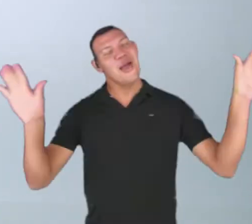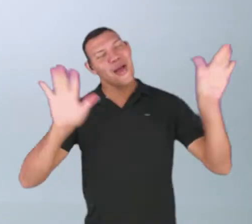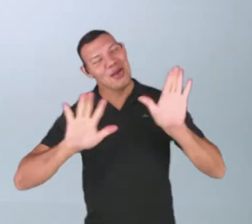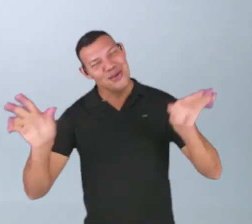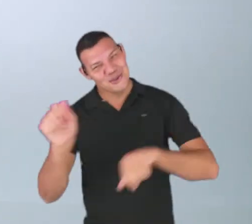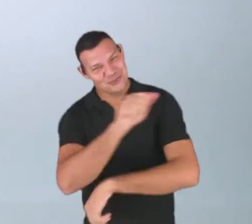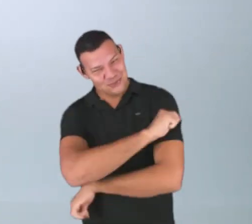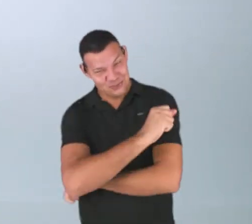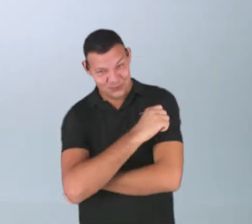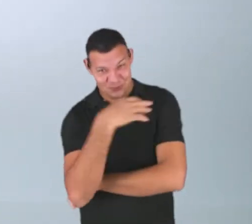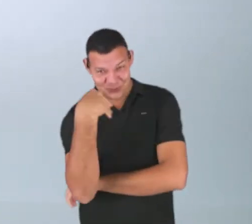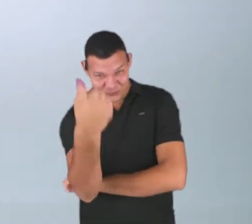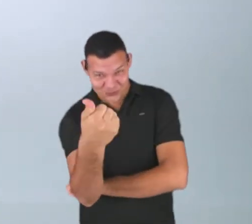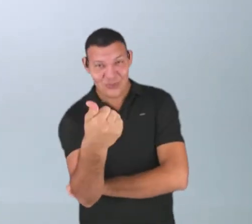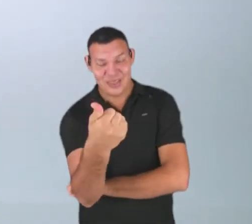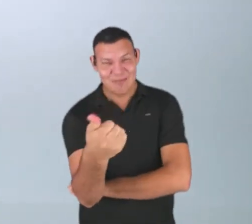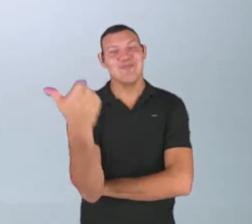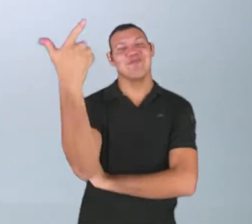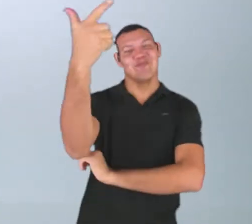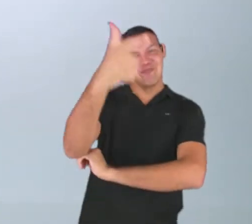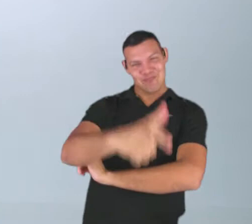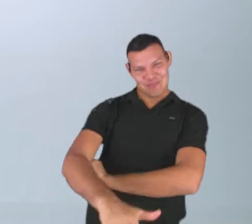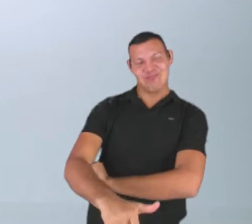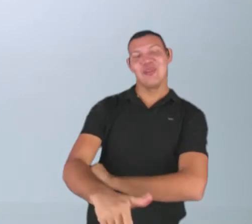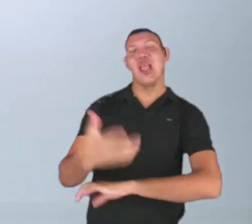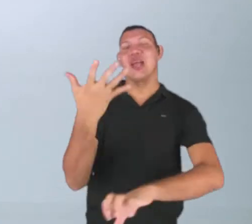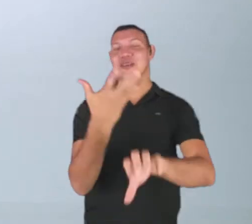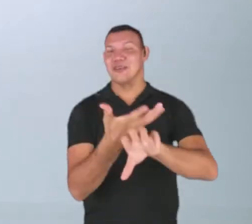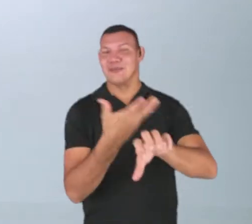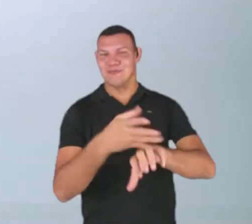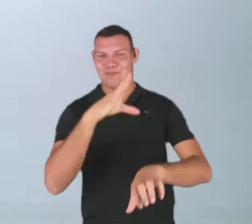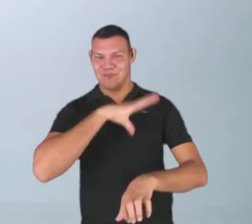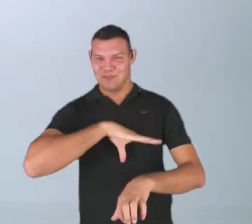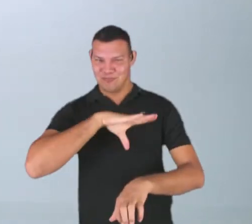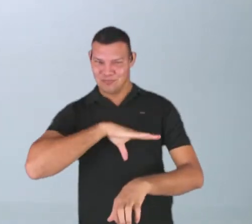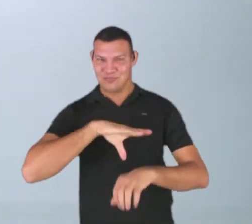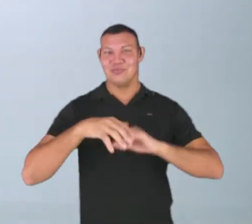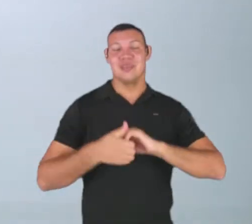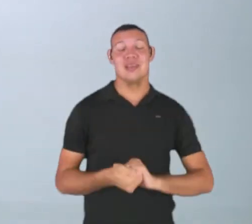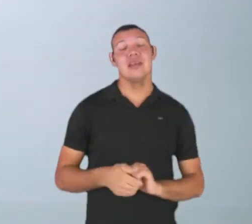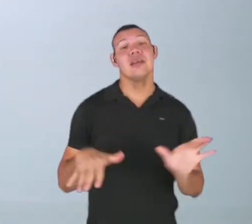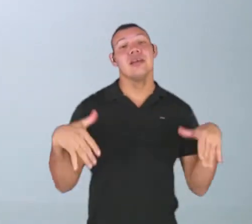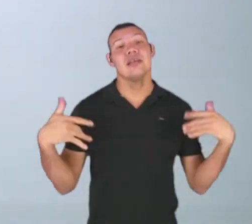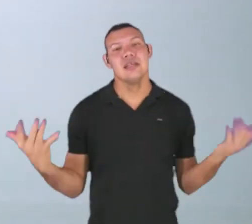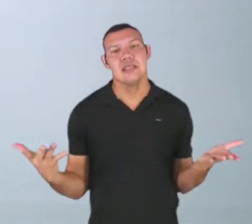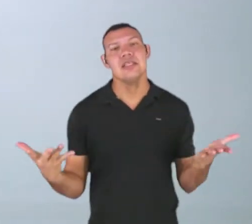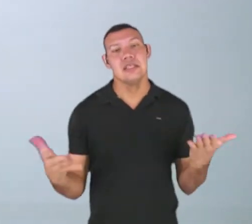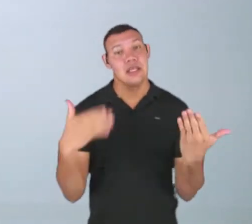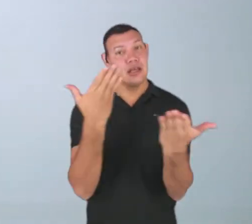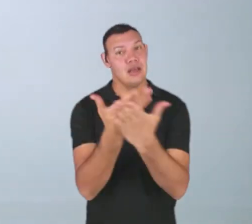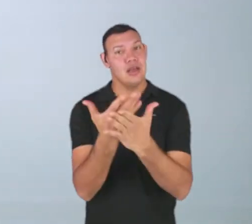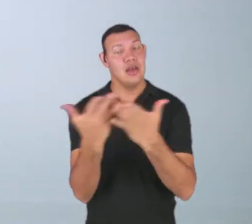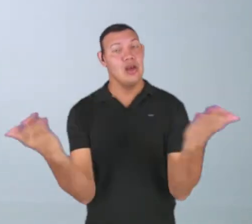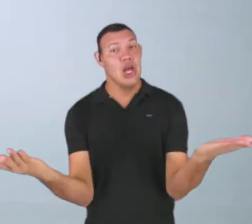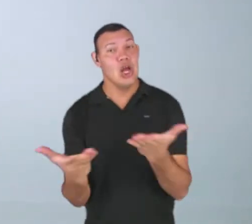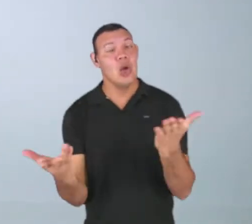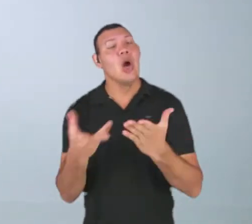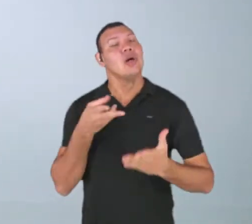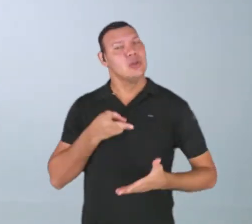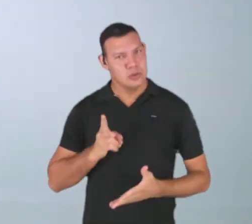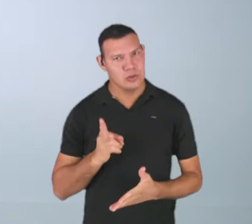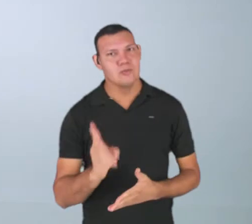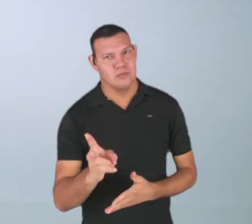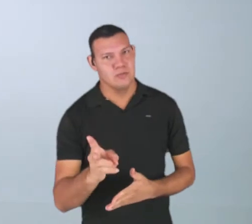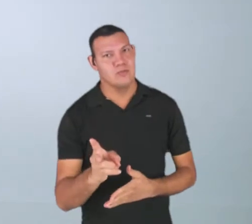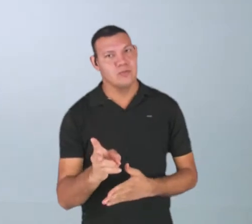Olá, alunos, tudo bem? Mais uma vez com a língua portuguesa. Então, na nossa aula de hoje, daremos